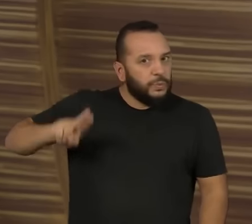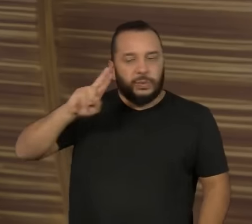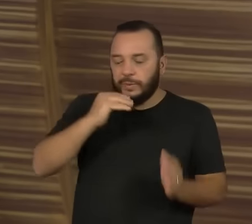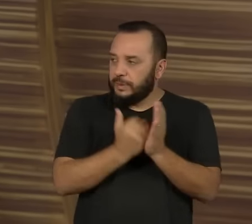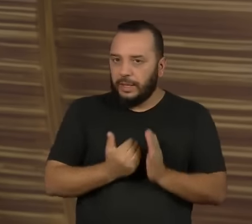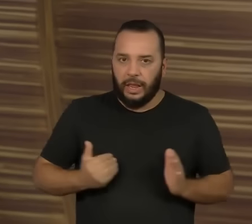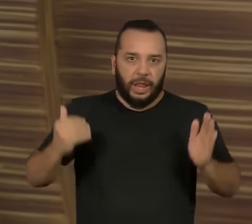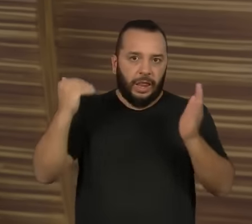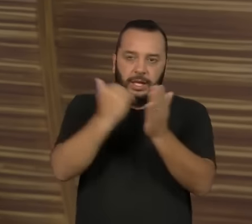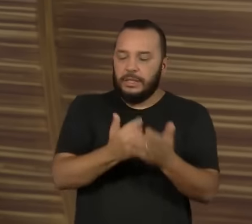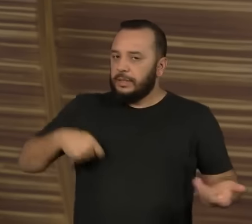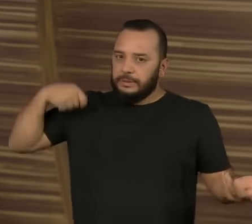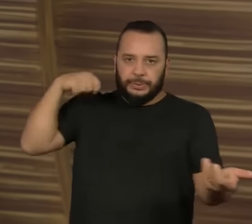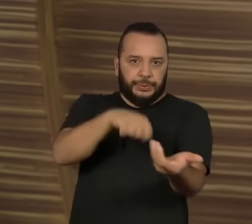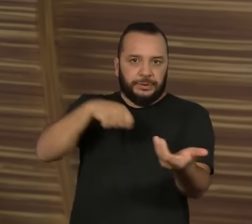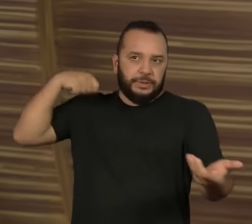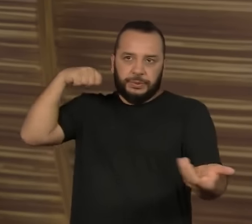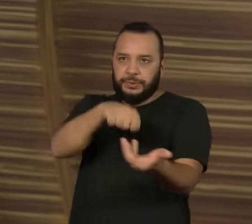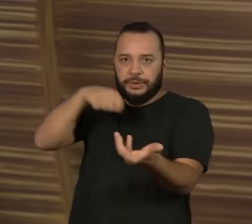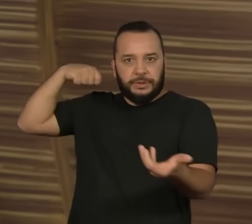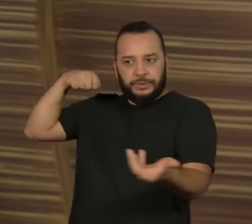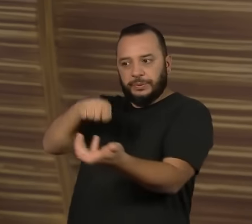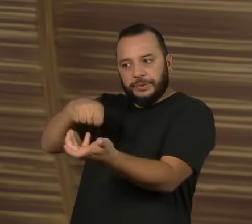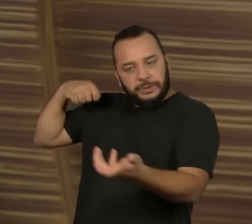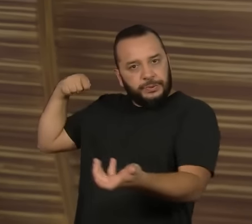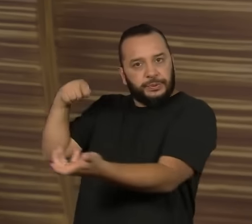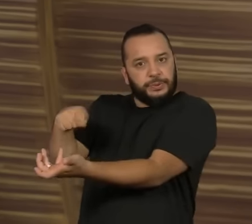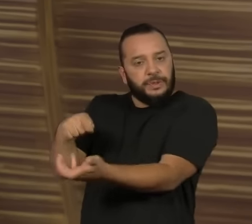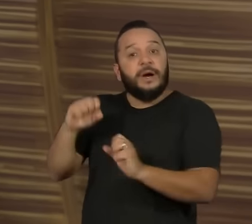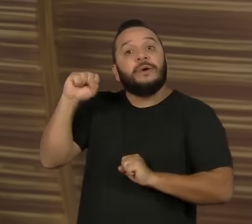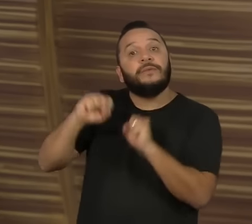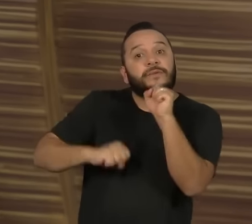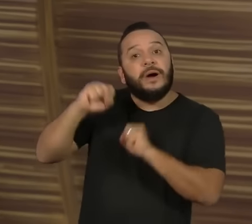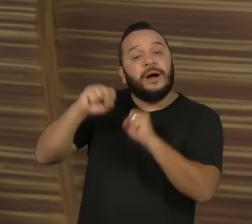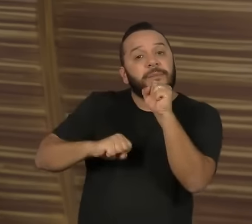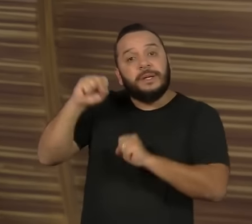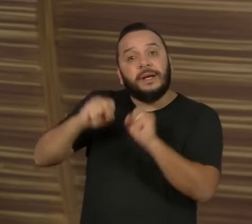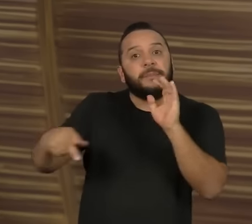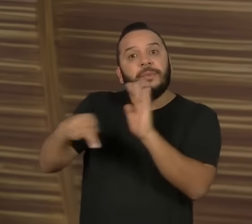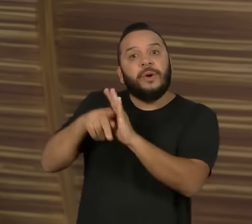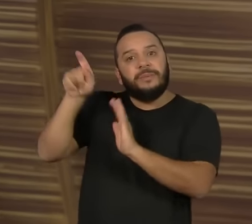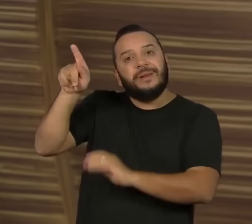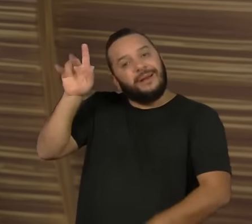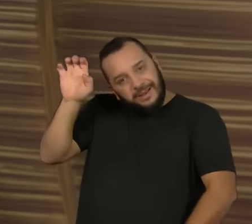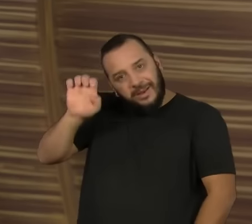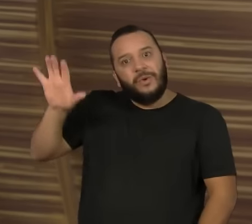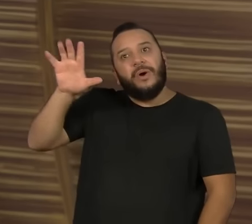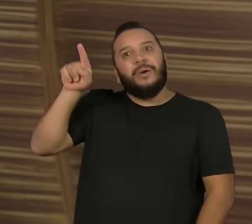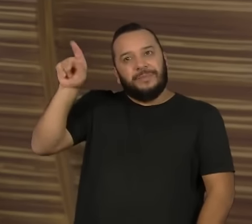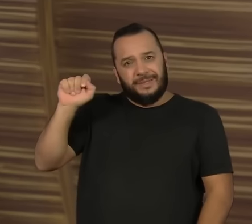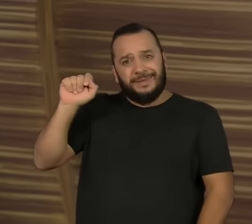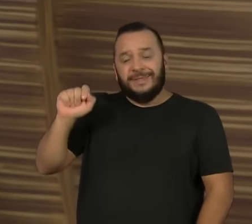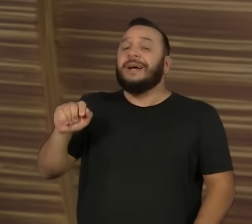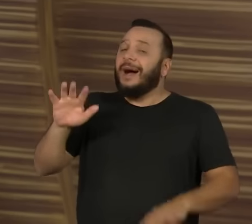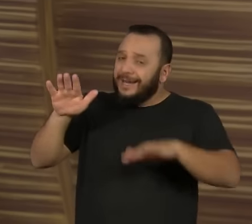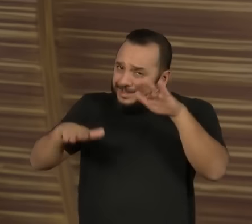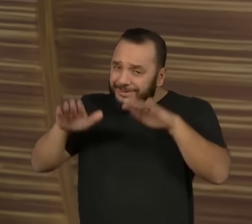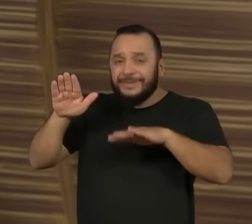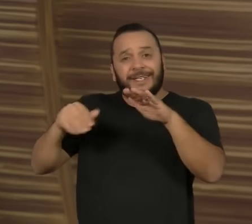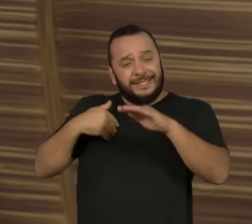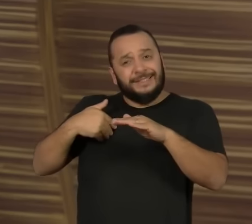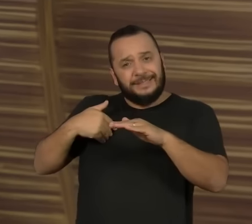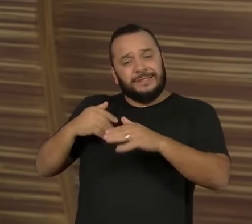agrotóxicos. A maior parte dos pesticidas é produzida por multinacionais da Europa. Muitos deles são proibidos fora